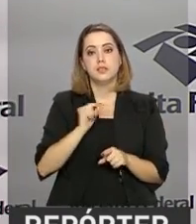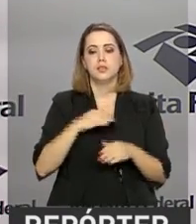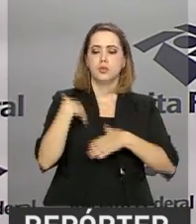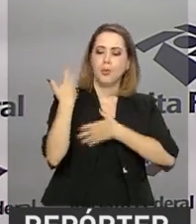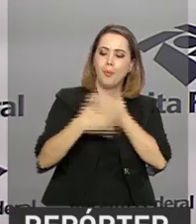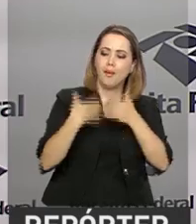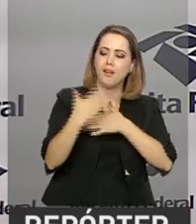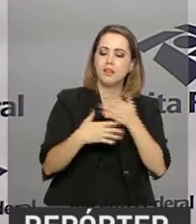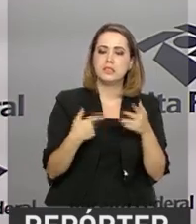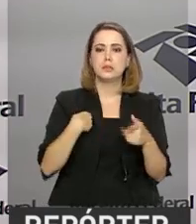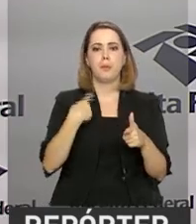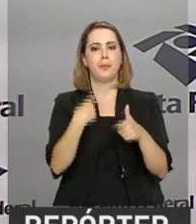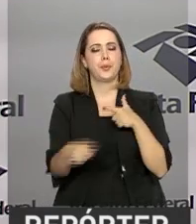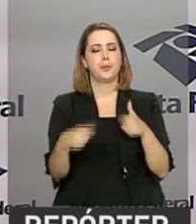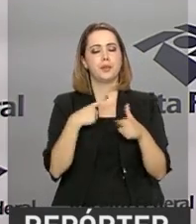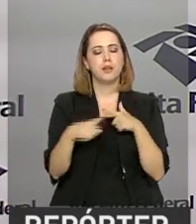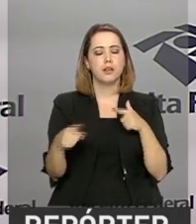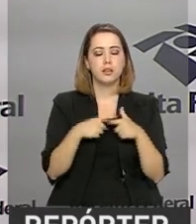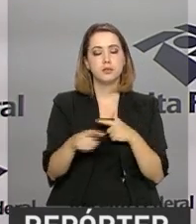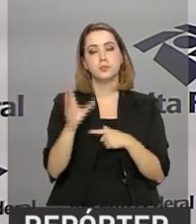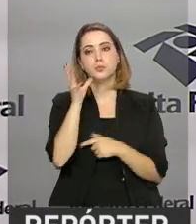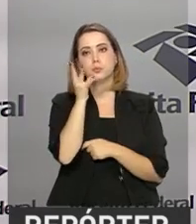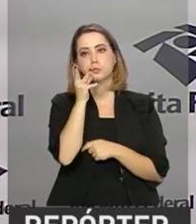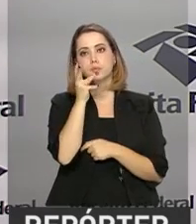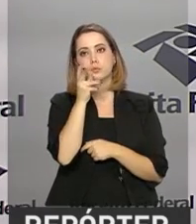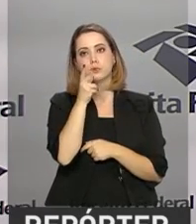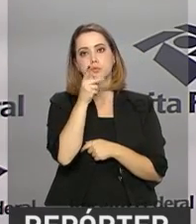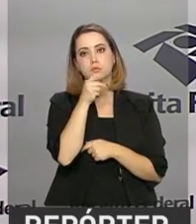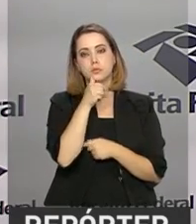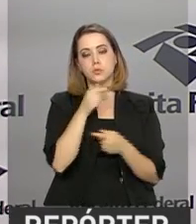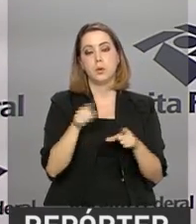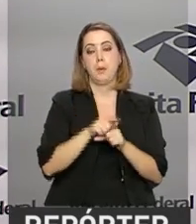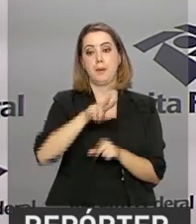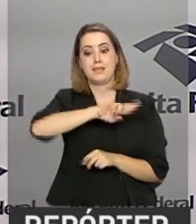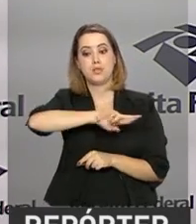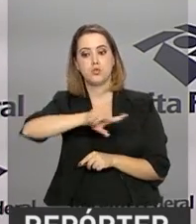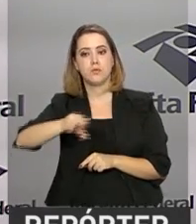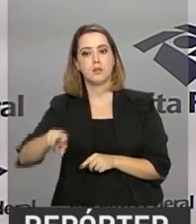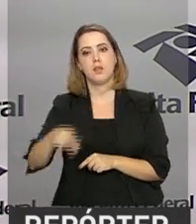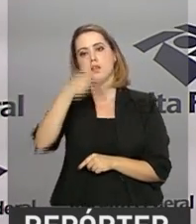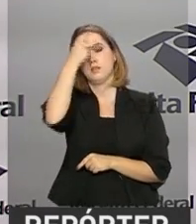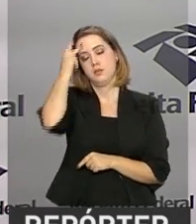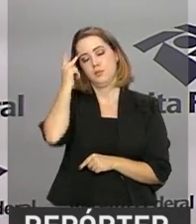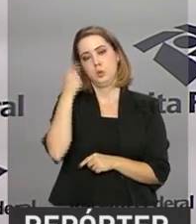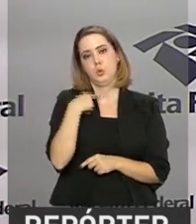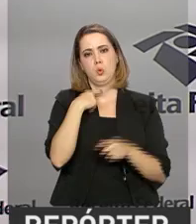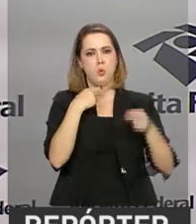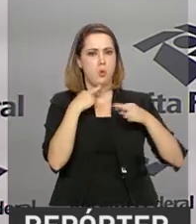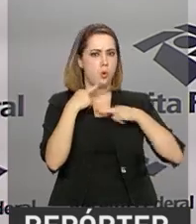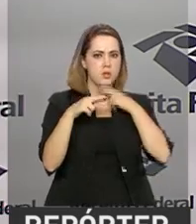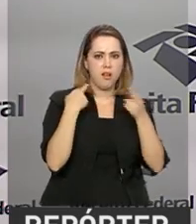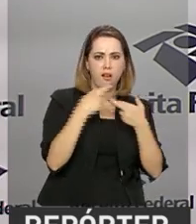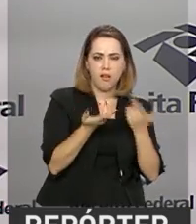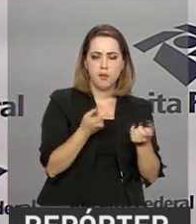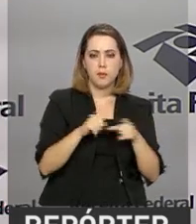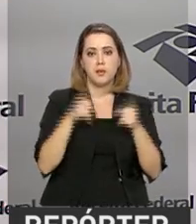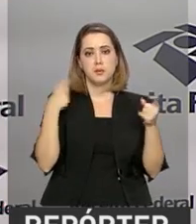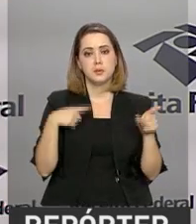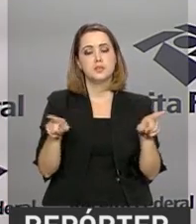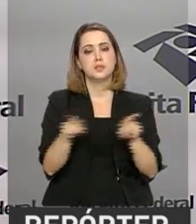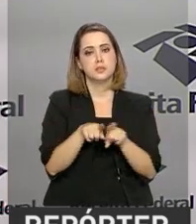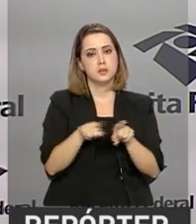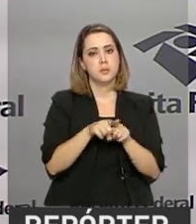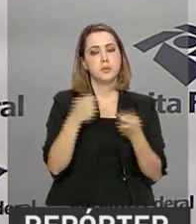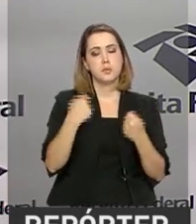Gerar aquela demanda aquela idade que muita gente reclama Mas isso passa também pelo